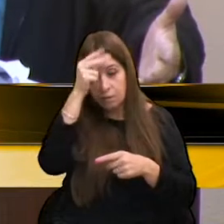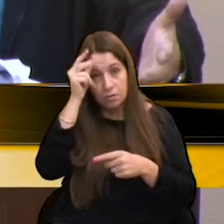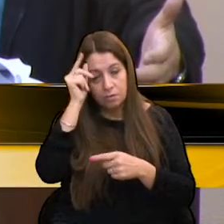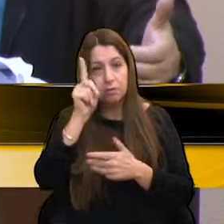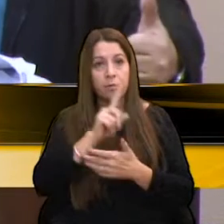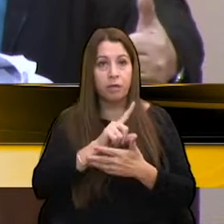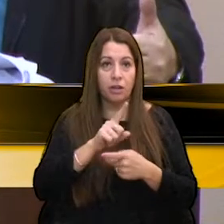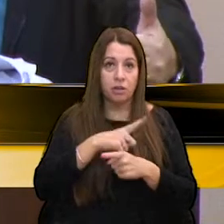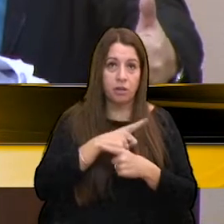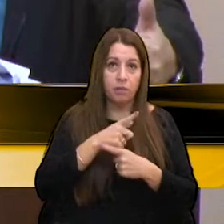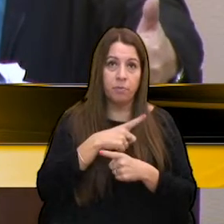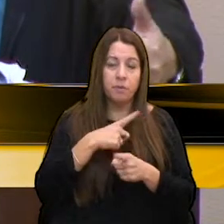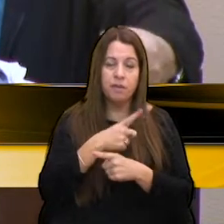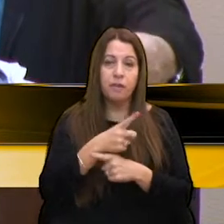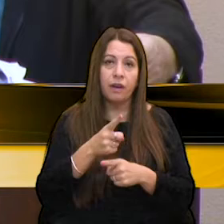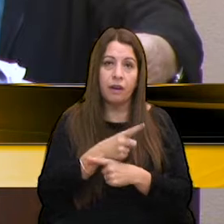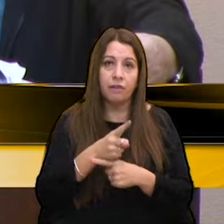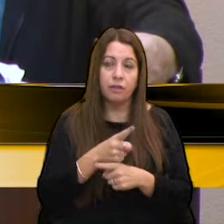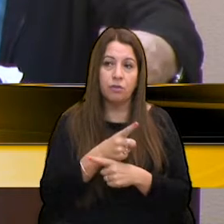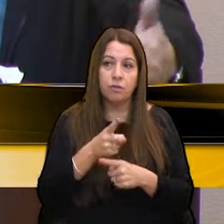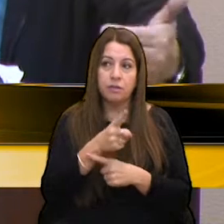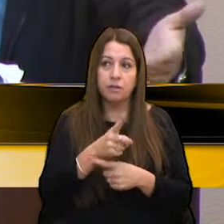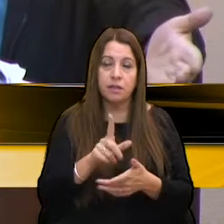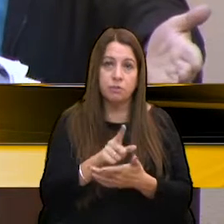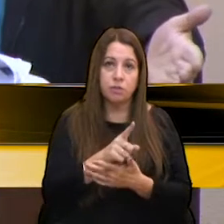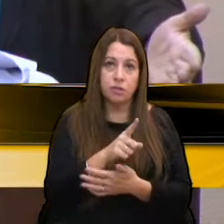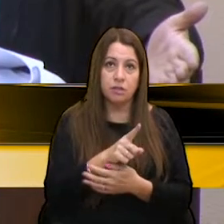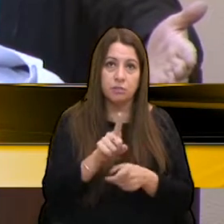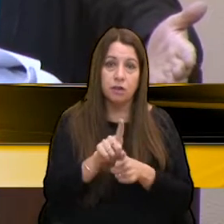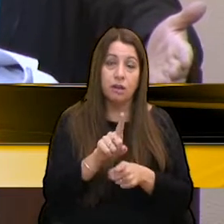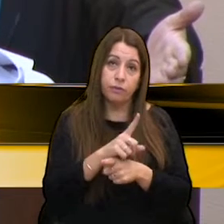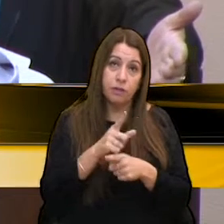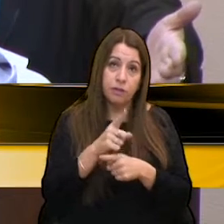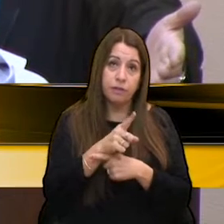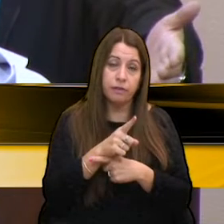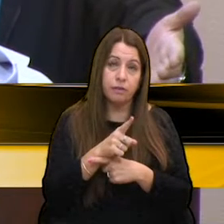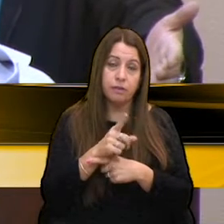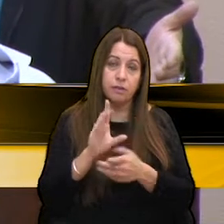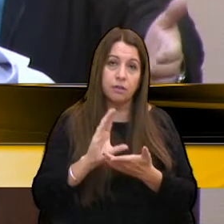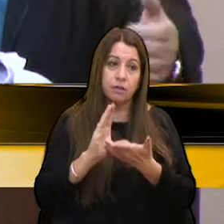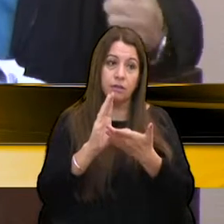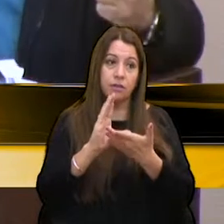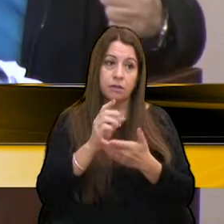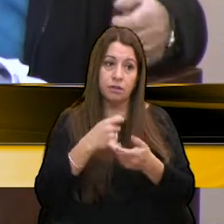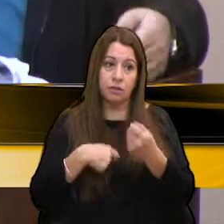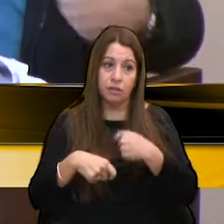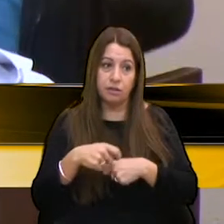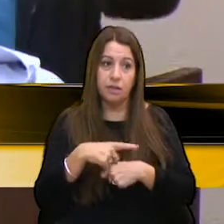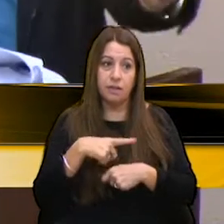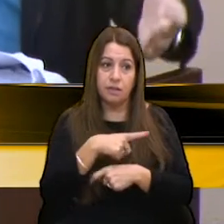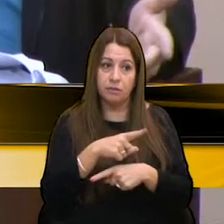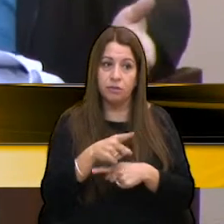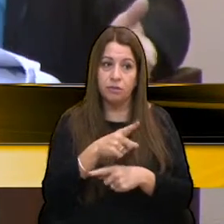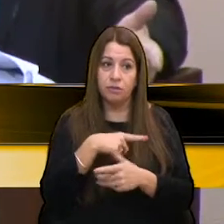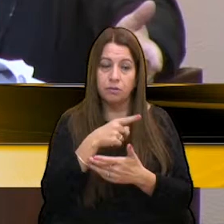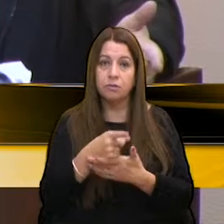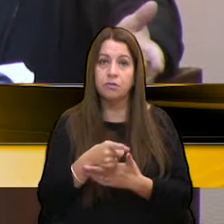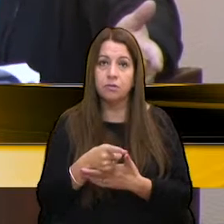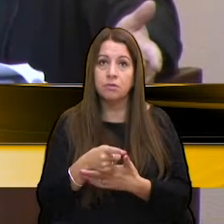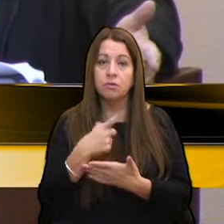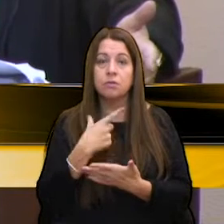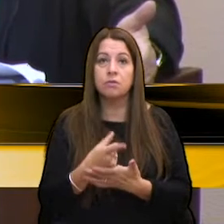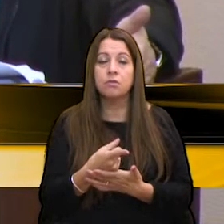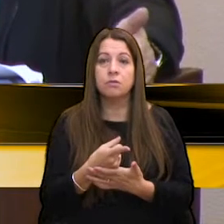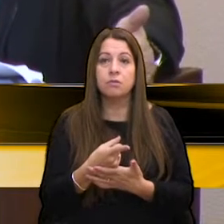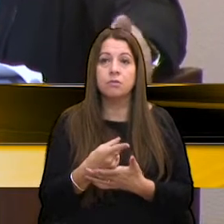né? Alguns bairros, inclusive, existe um conselho gestor, né? Biblioteca